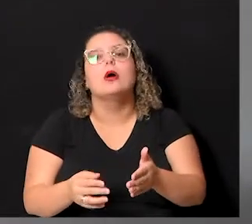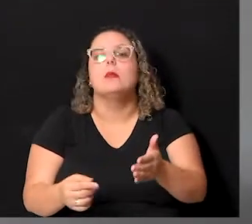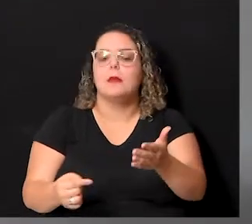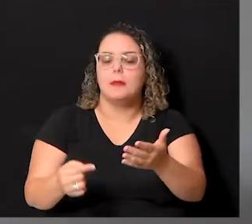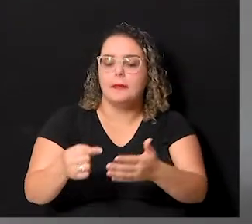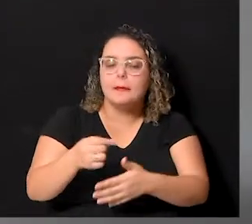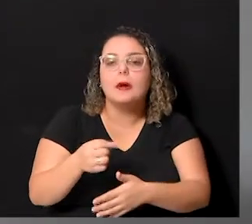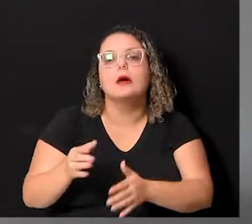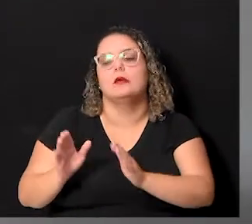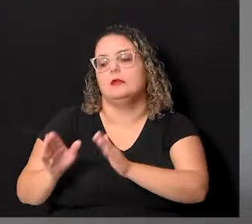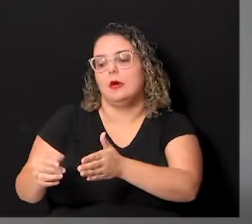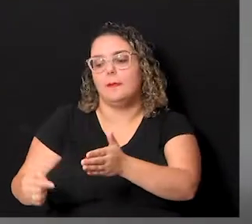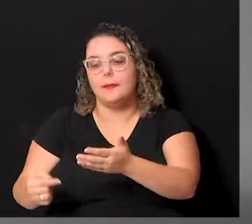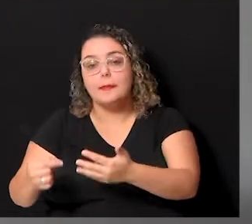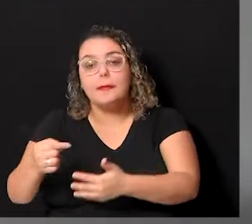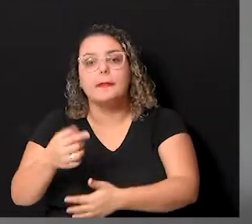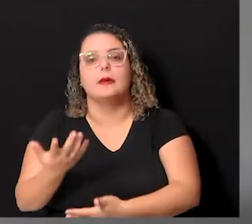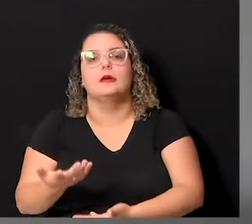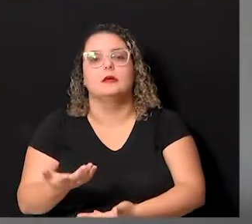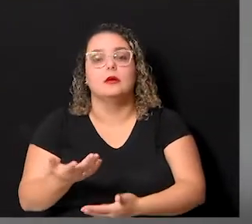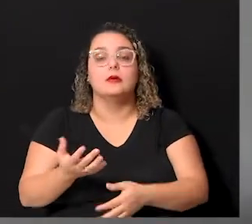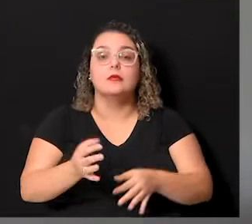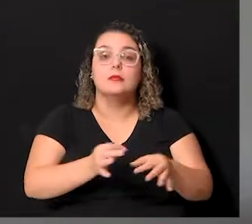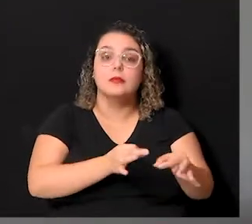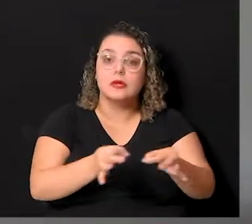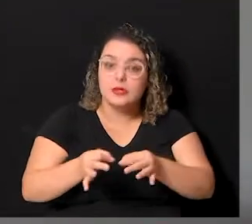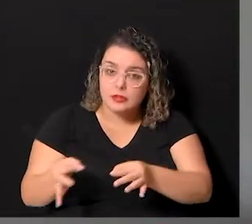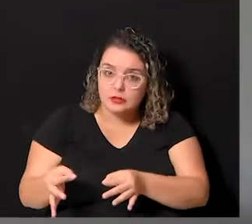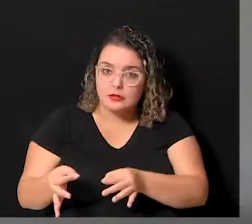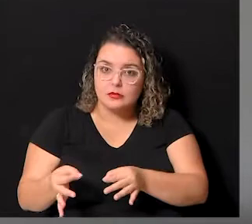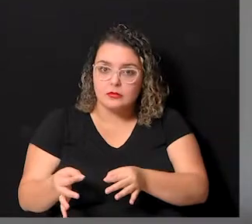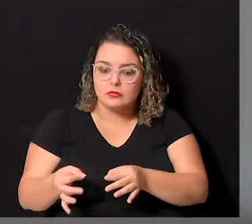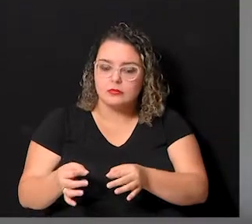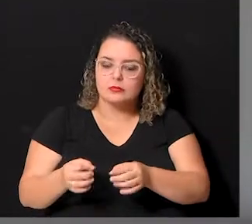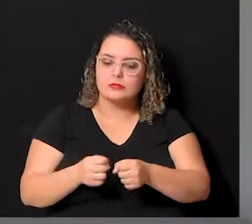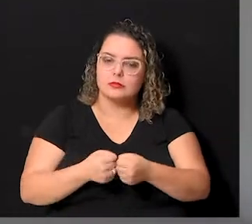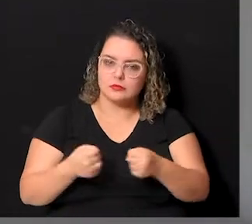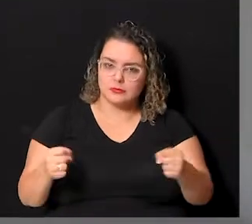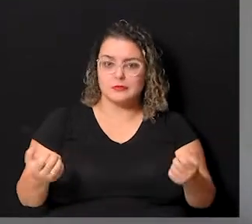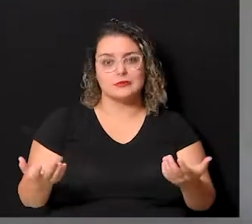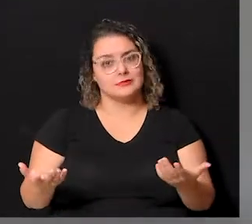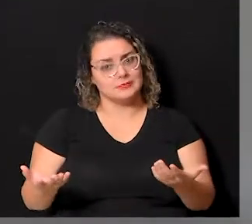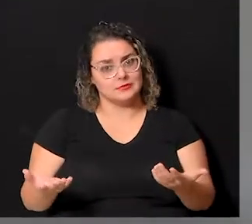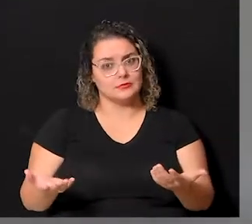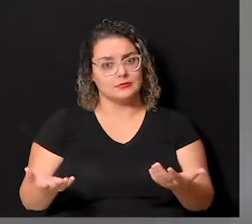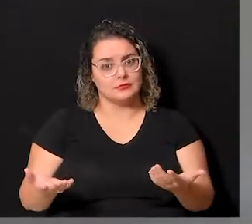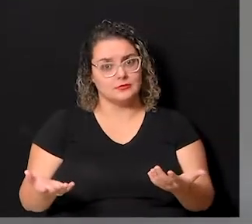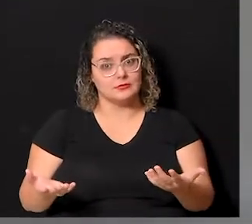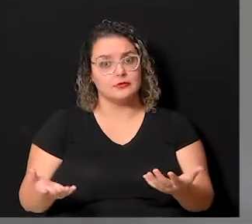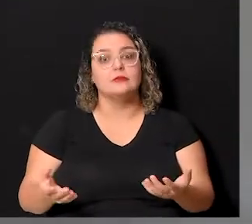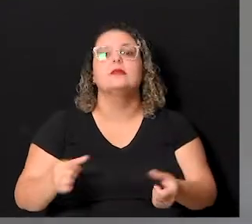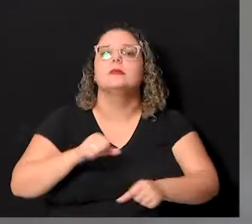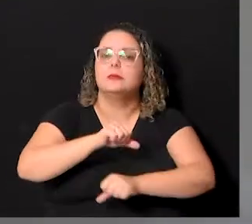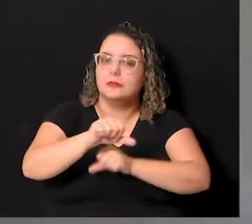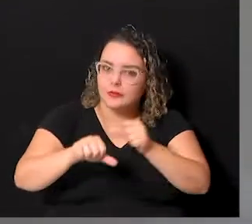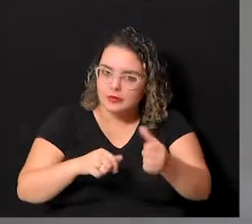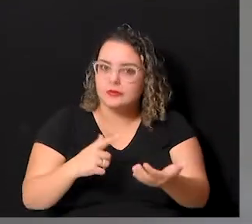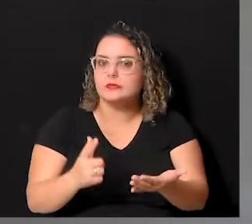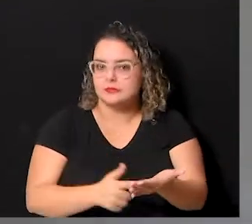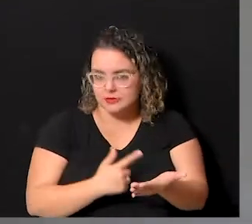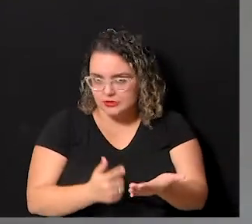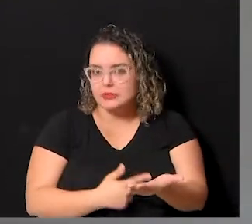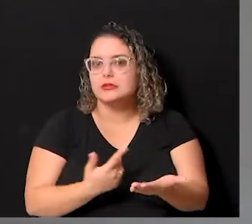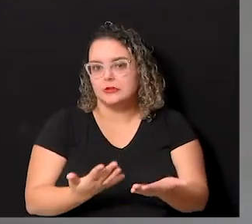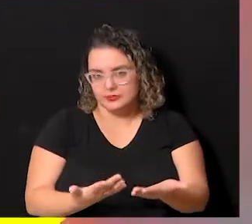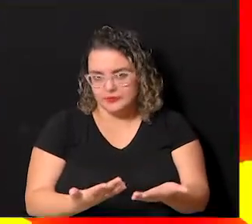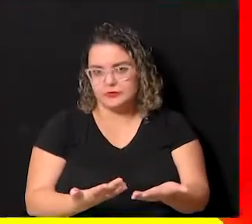terceira parte ele vai e tal, e aí eu fui planejando, aí quando eu vi o planejamento também ficou meio grandinho, eu falei, pronto, vamos lá, né? Vamos transformar isso em